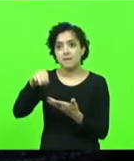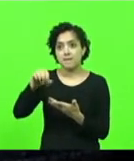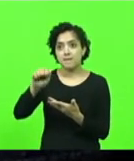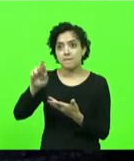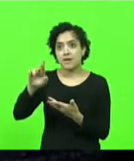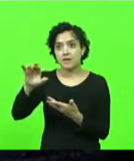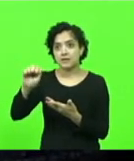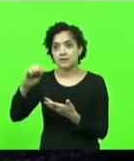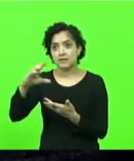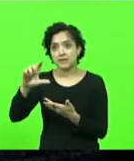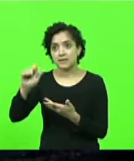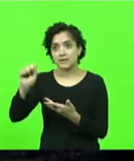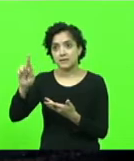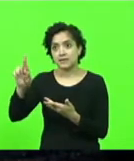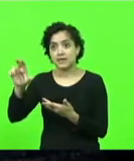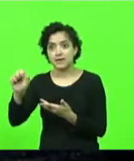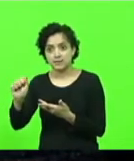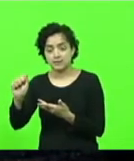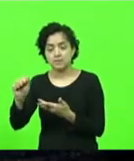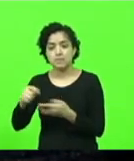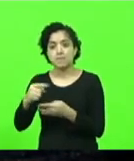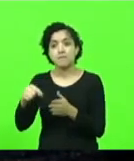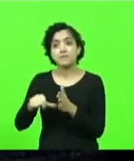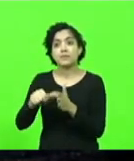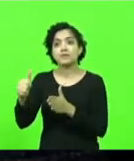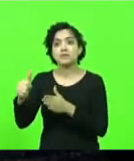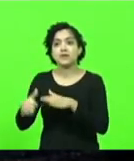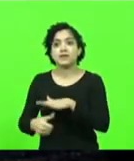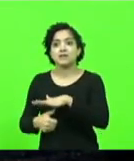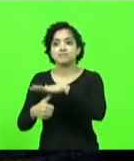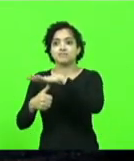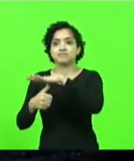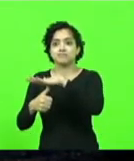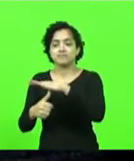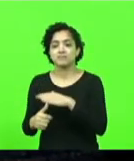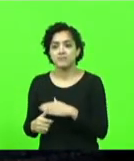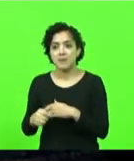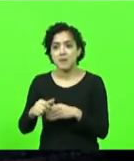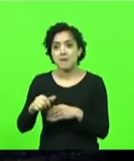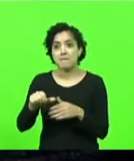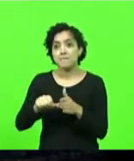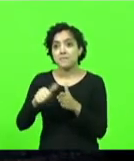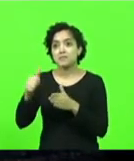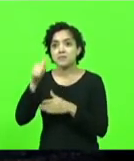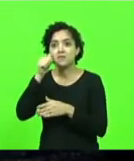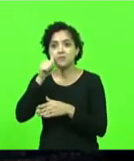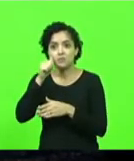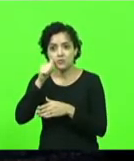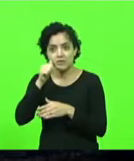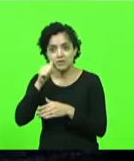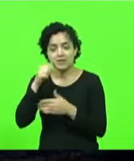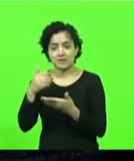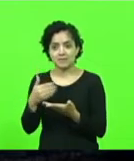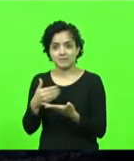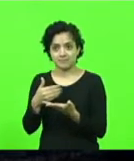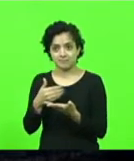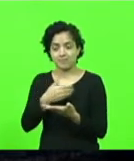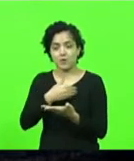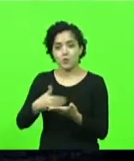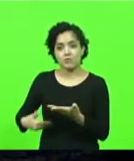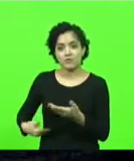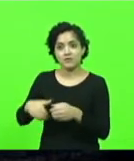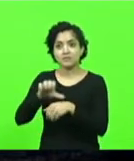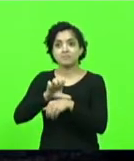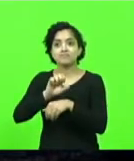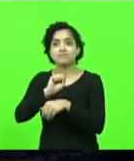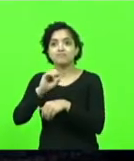reitora Eleita para o ipq a Daniela a primeira mulher a governar o Estado de Santa Catarina e aí